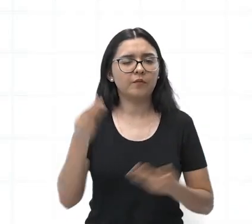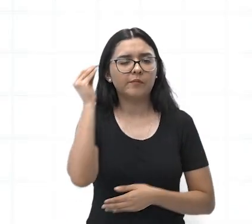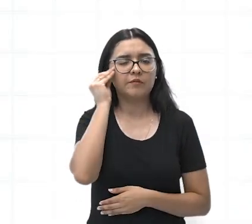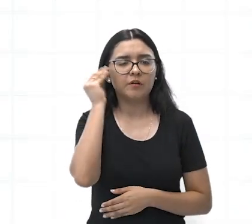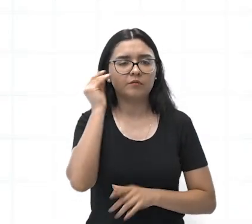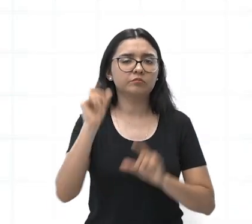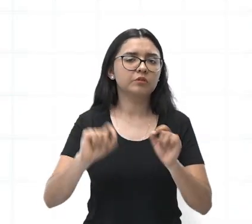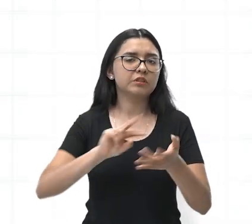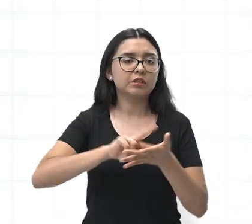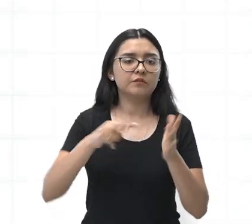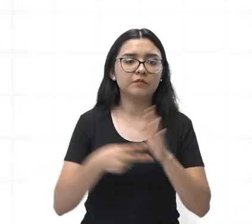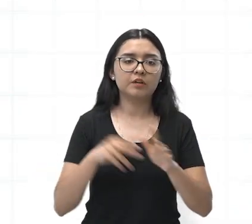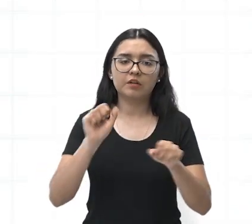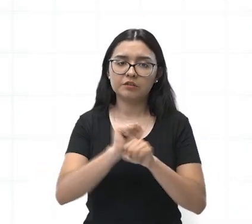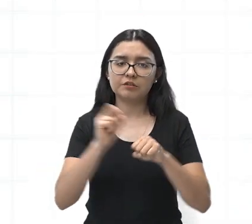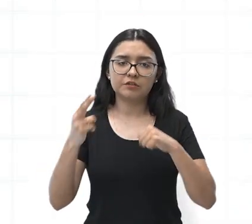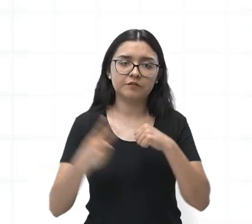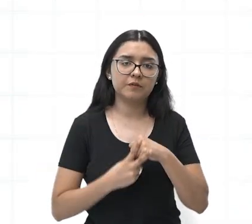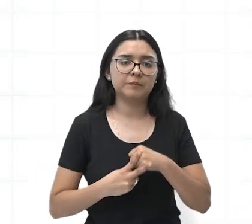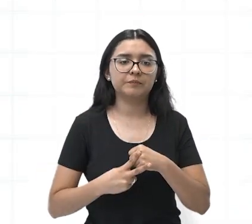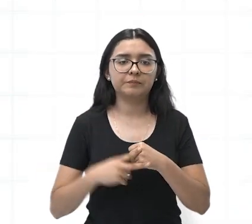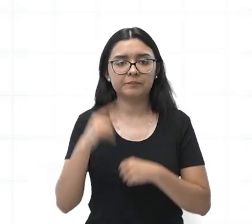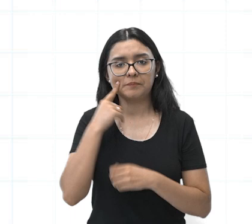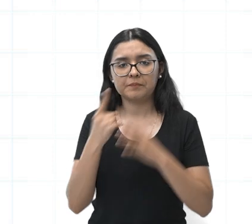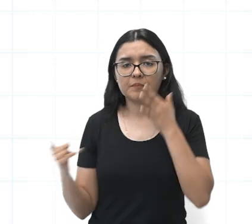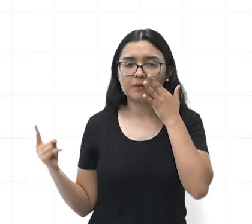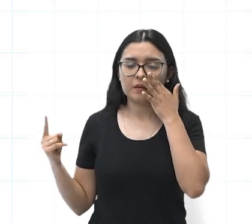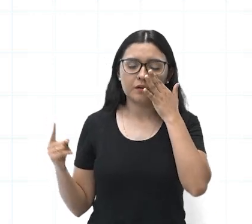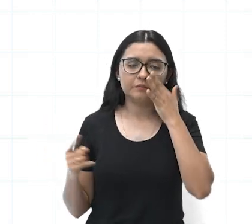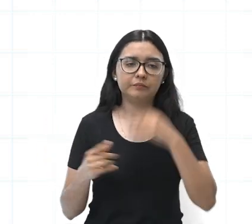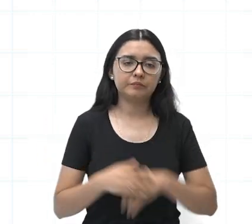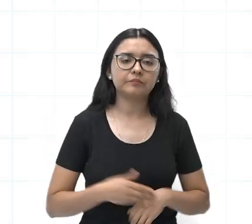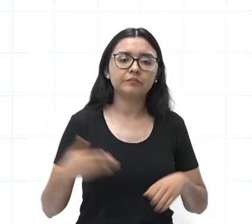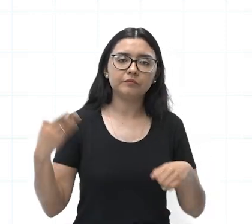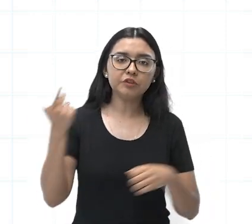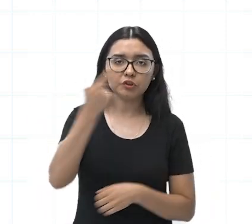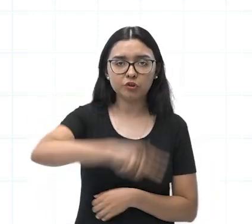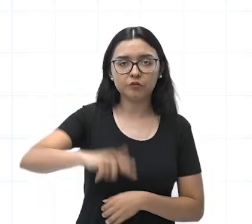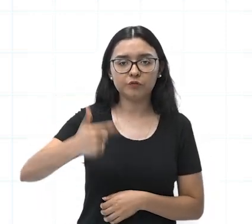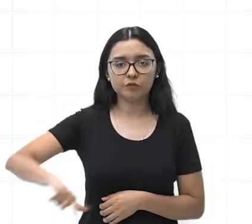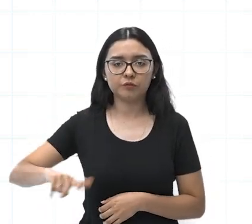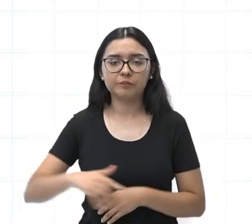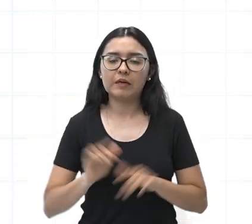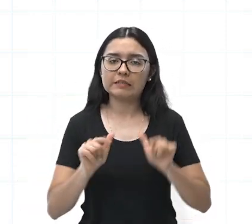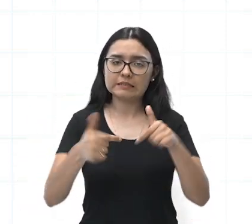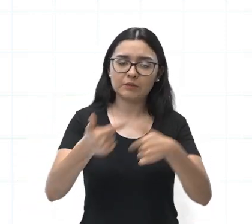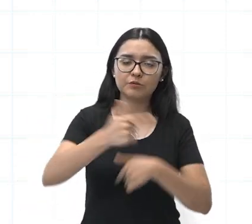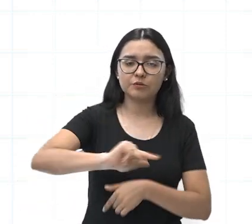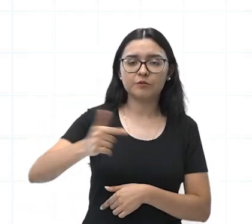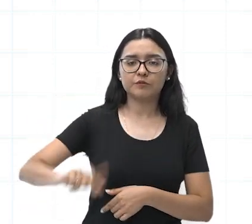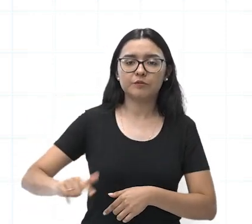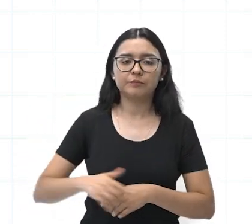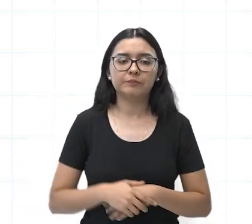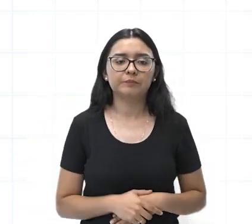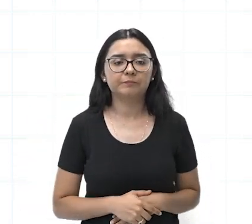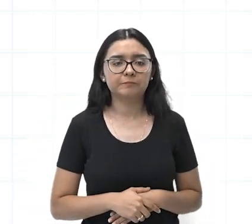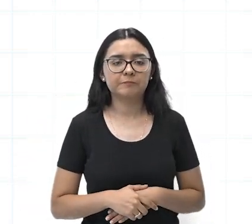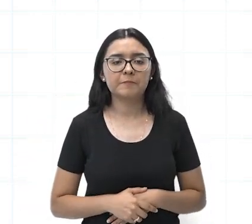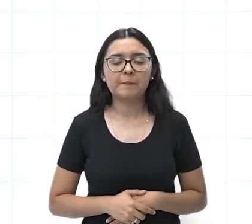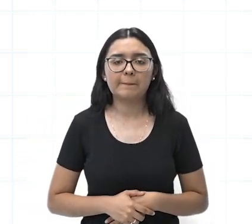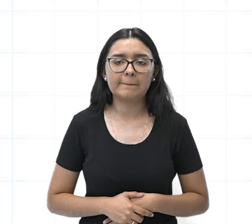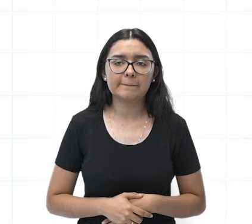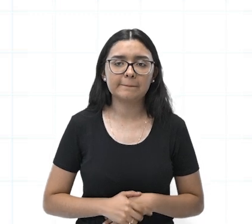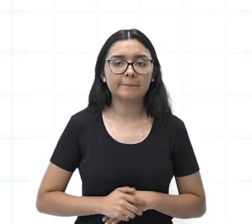advérbio? Então, frequency adverbs, advérbios de frequência, describe how often an action